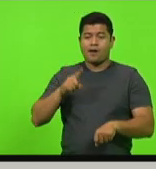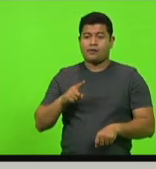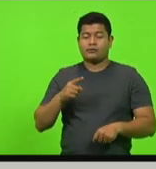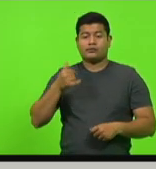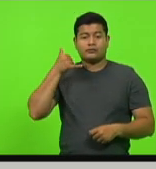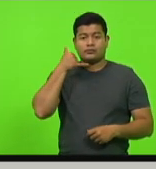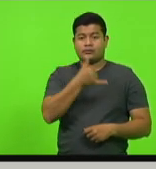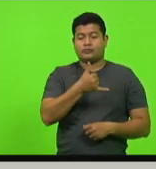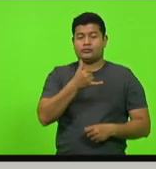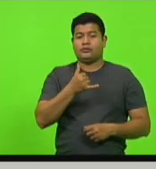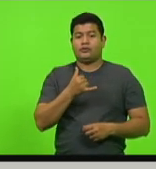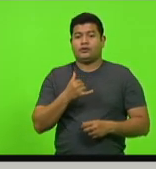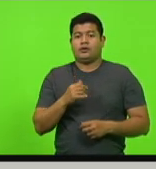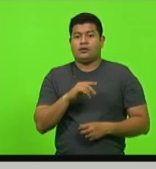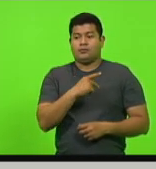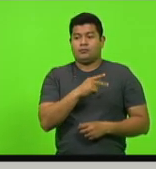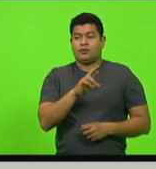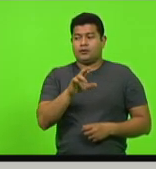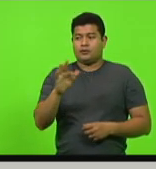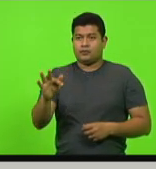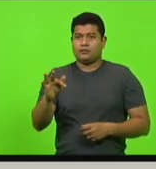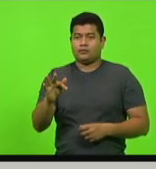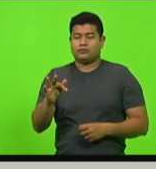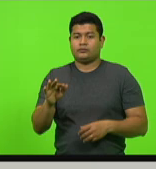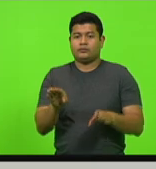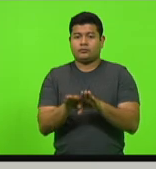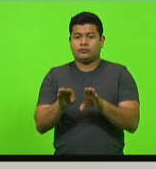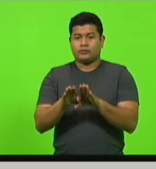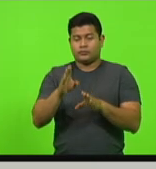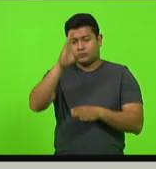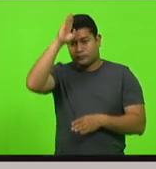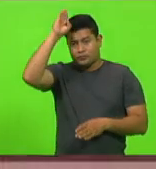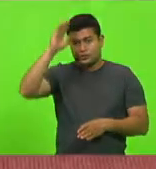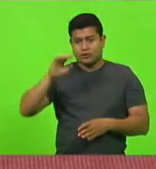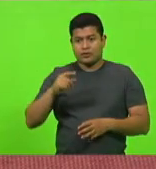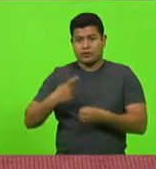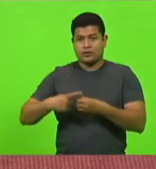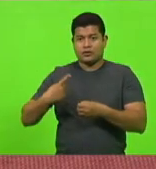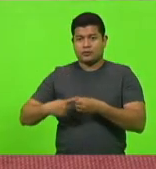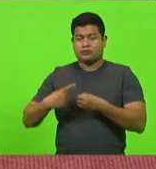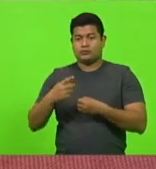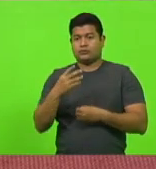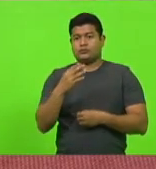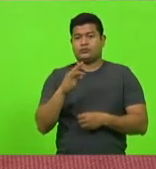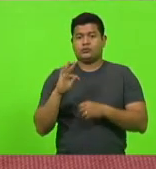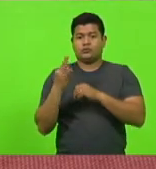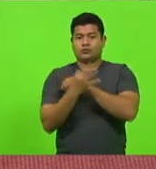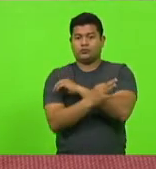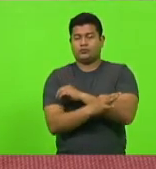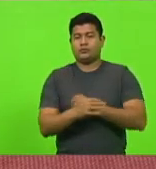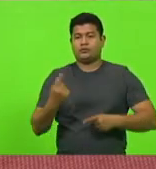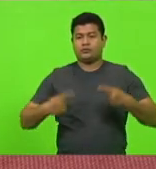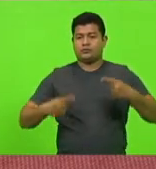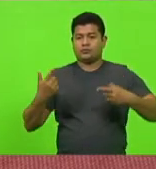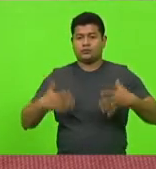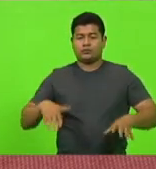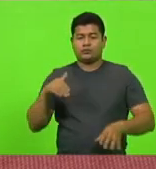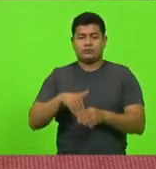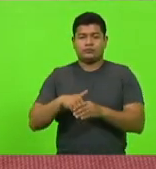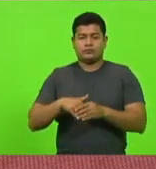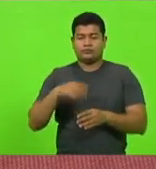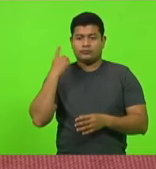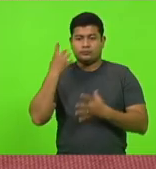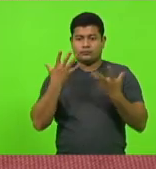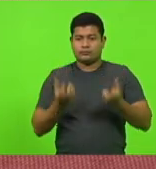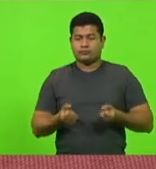Polícia Rodoviária Federal e Corpo de Bombeiros no município de Tubarão, em discussão. Não havendo quem queira discutir em votação, deputados que aprovam,